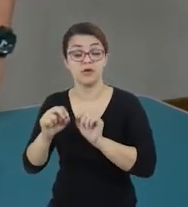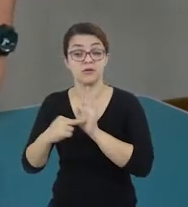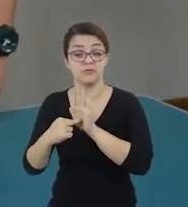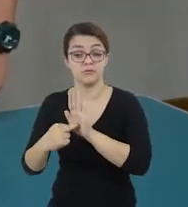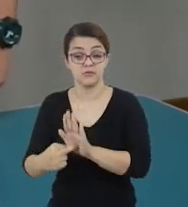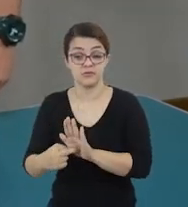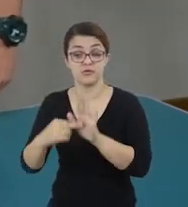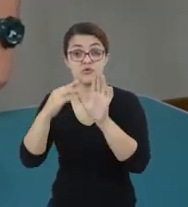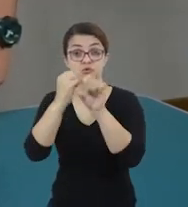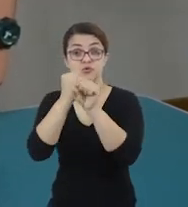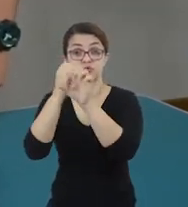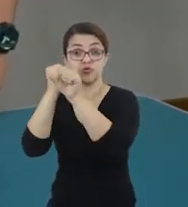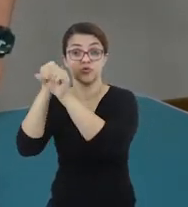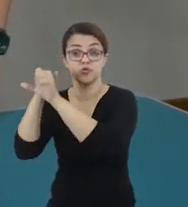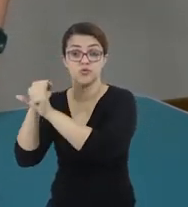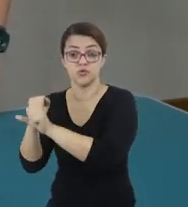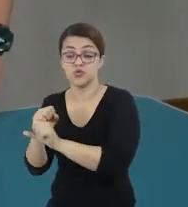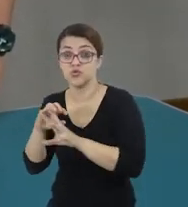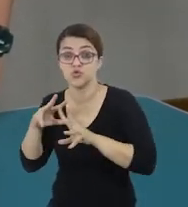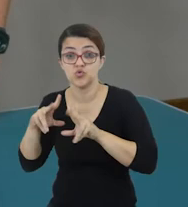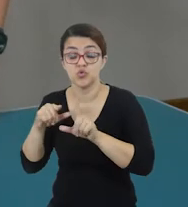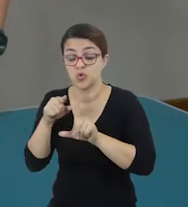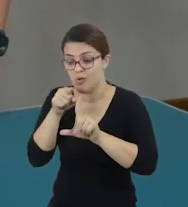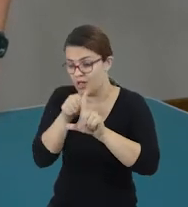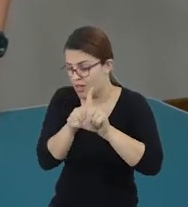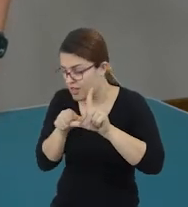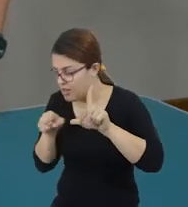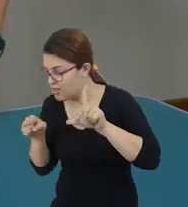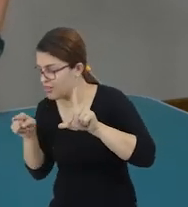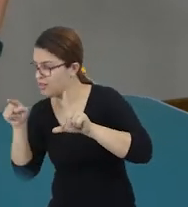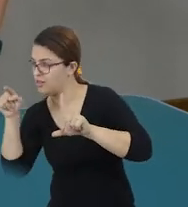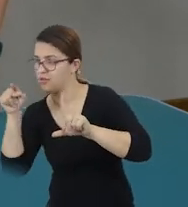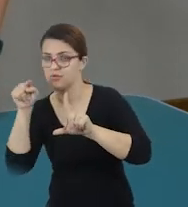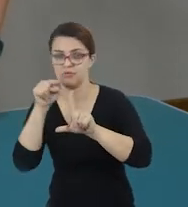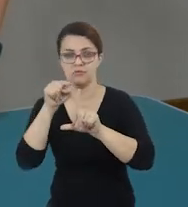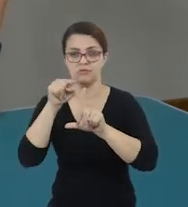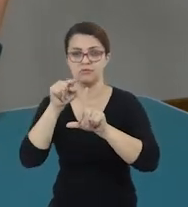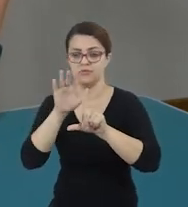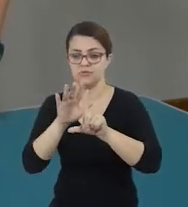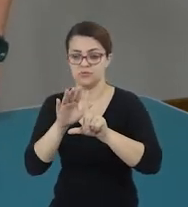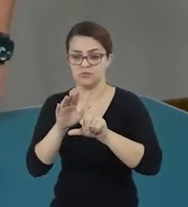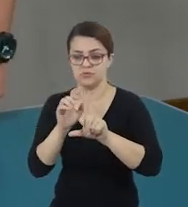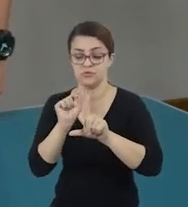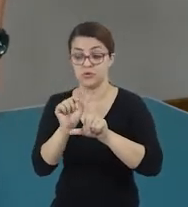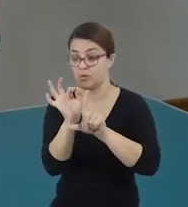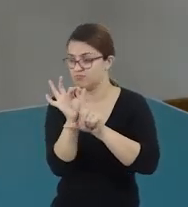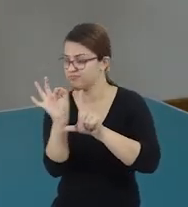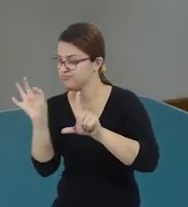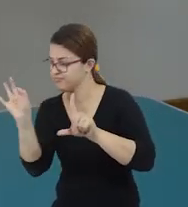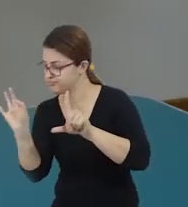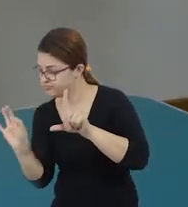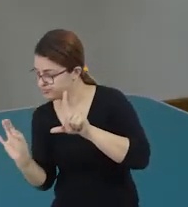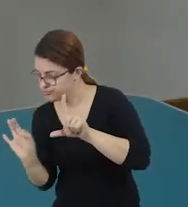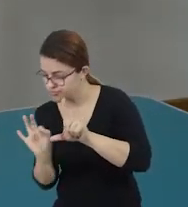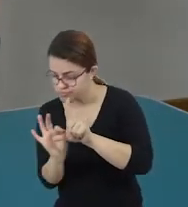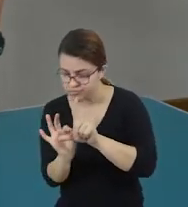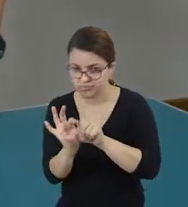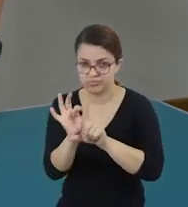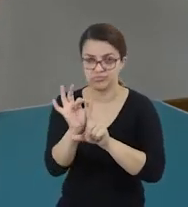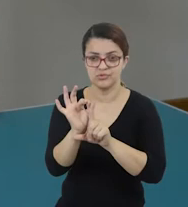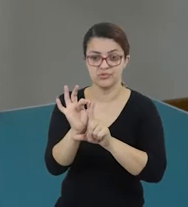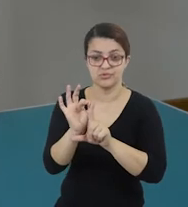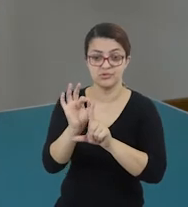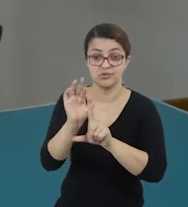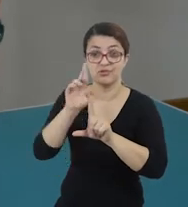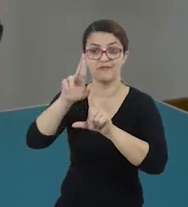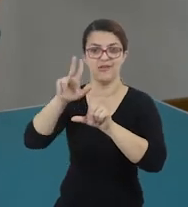Ele corresponde à soma das medidas de todos os lados de uma figura, ou seja, a medida do comprimento do